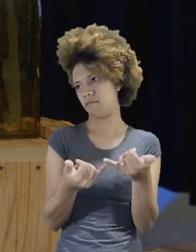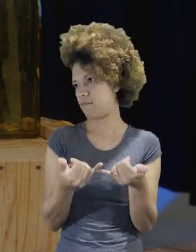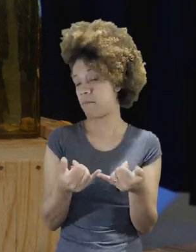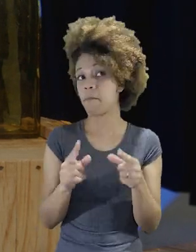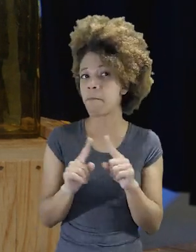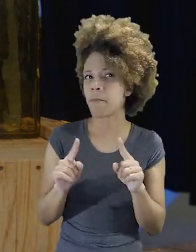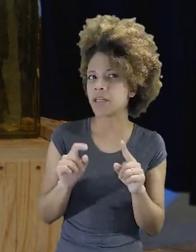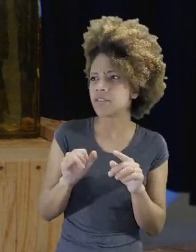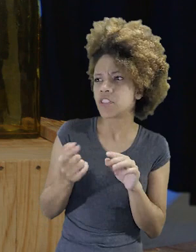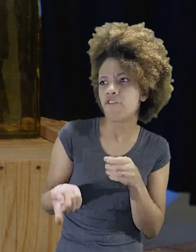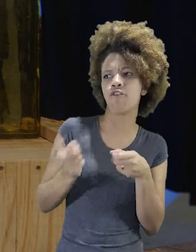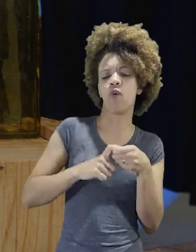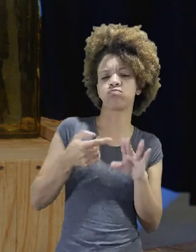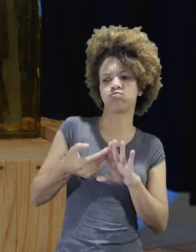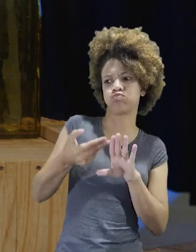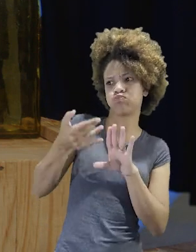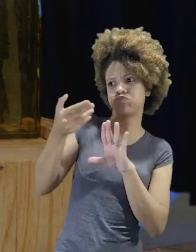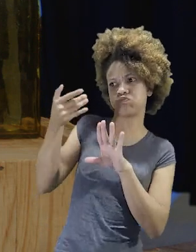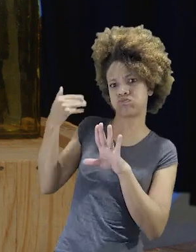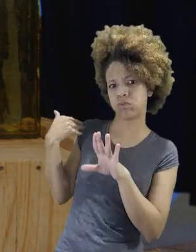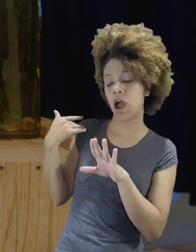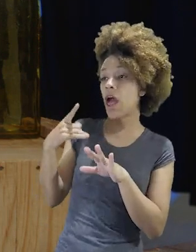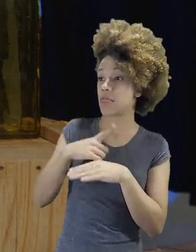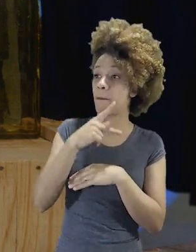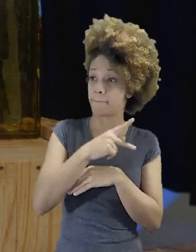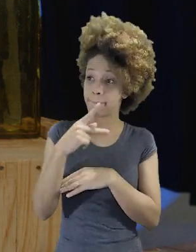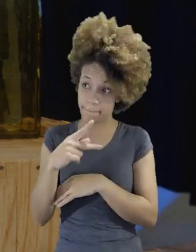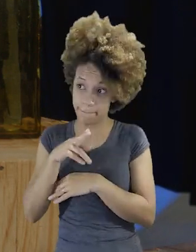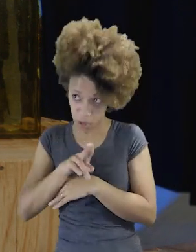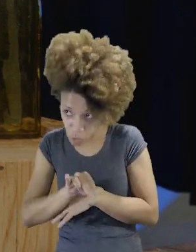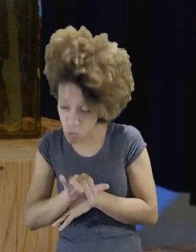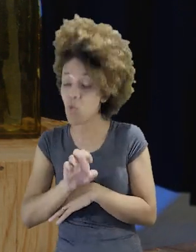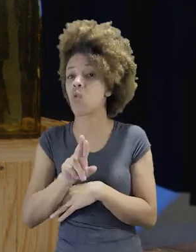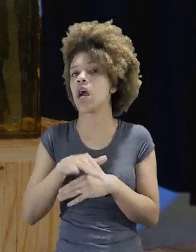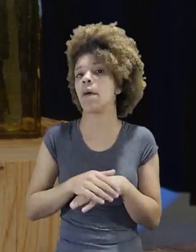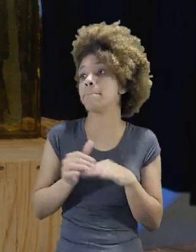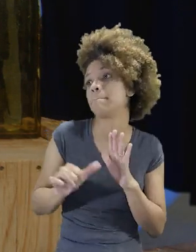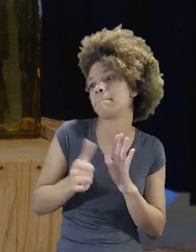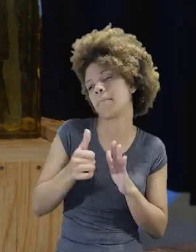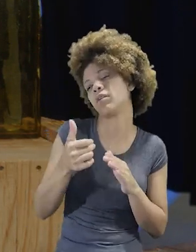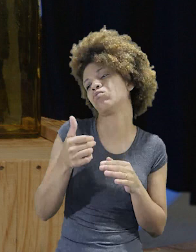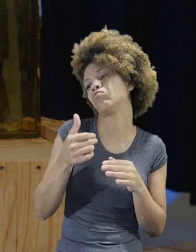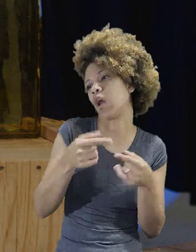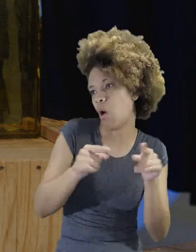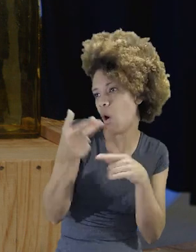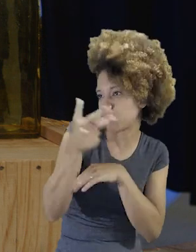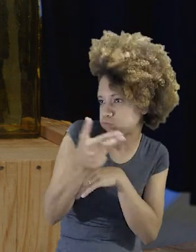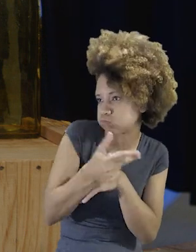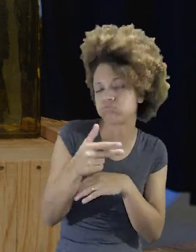brincadeira mas aí se você volta um pouquinho lá atrás você tem o Pepeu que é um dos primeiros artistas que gravou é